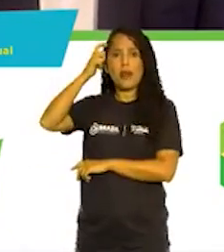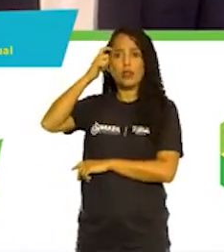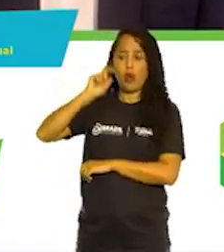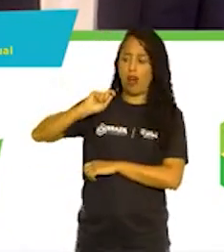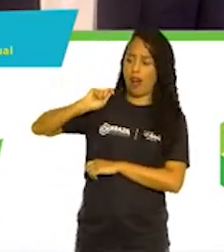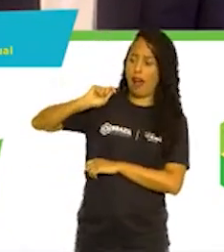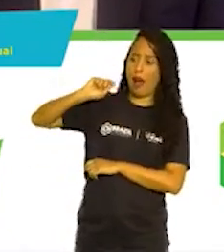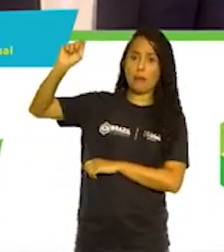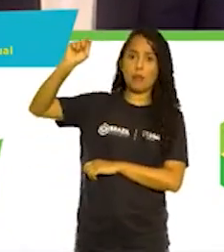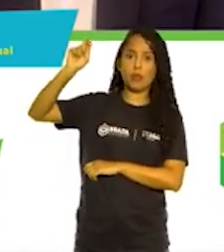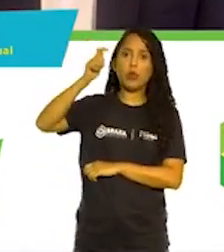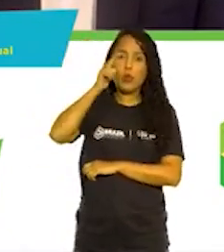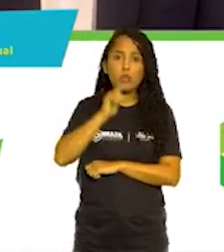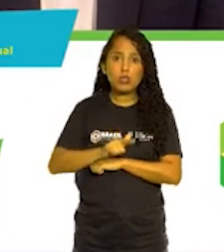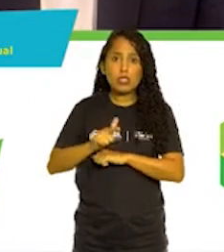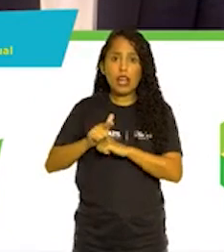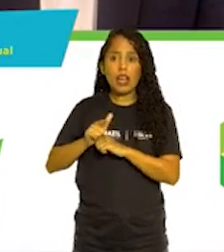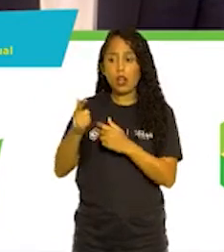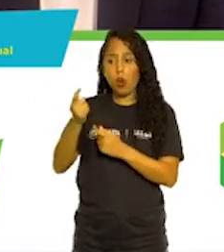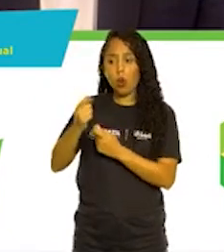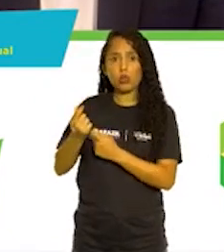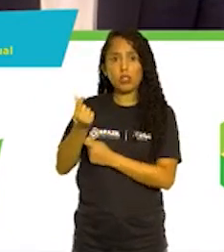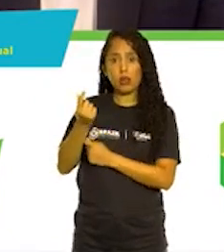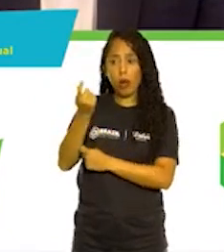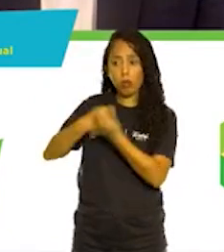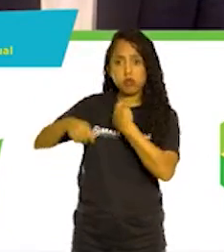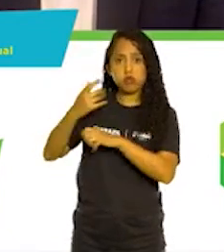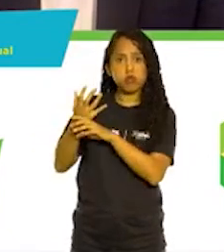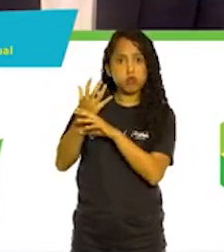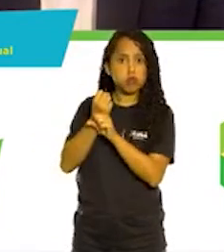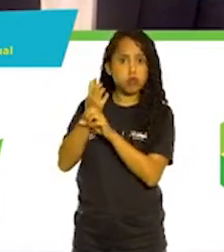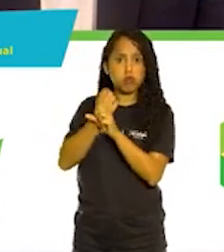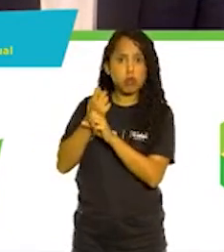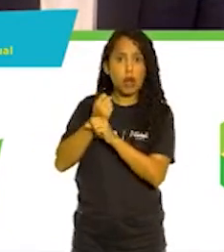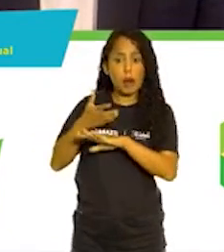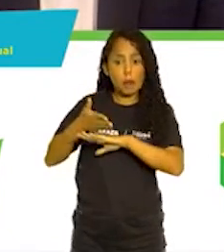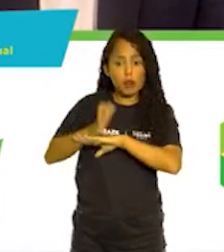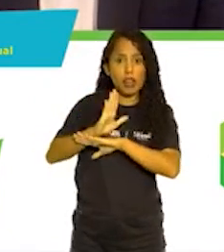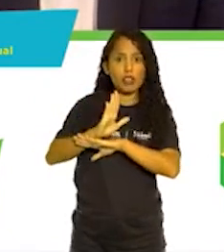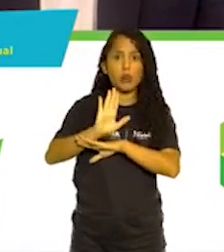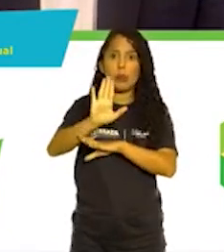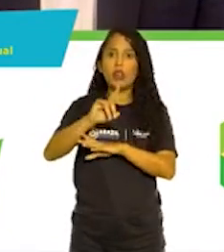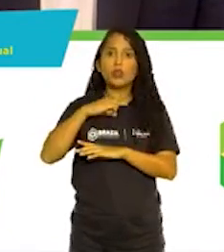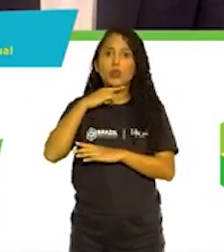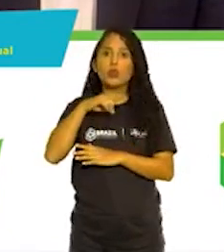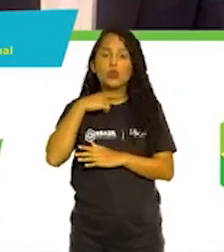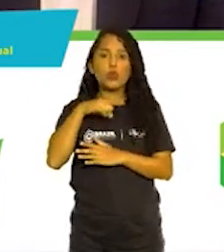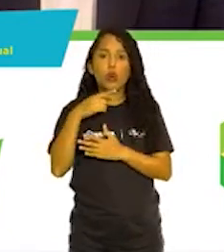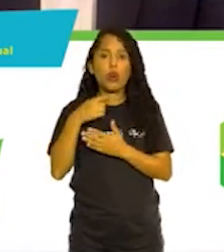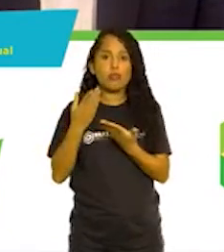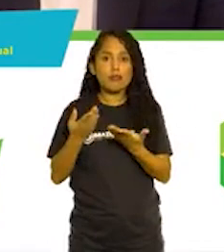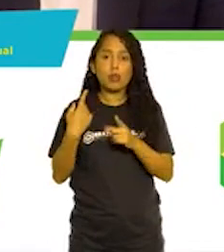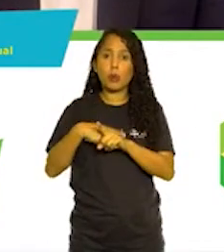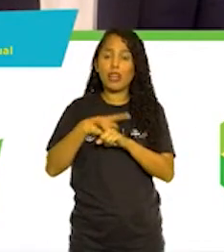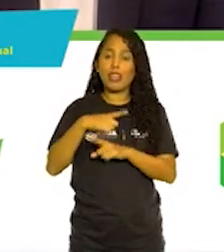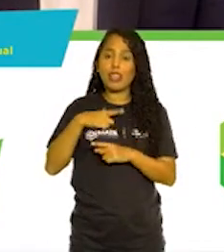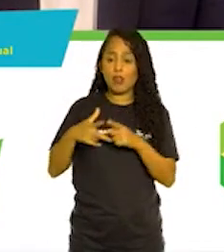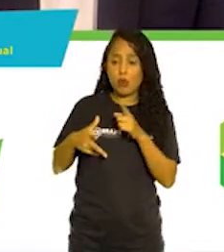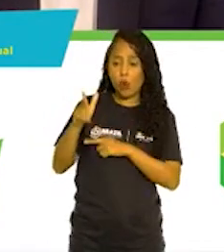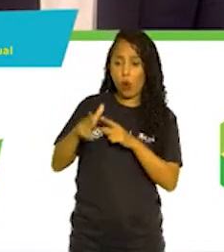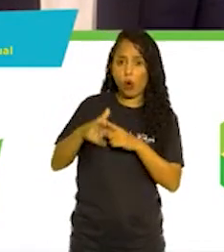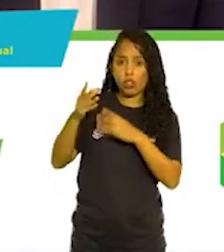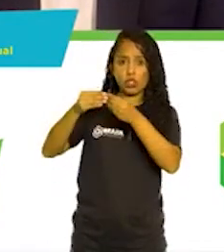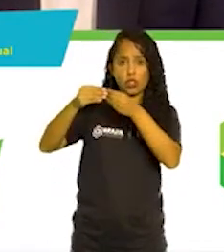orçamento aprovado, porém não sancionado, porque ele é inexequível. Houve cortes em despesas obrigatórias